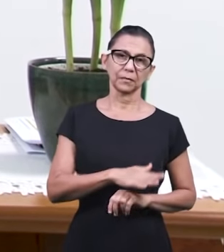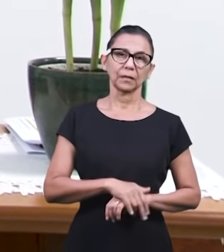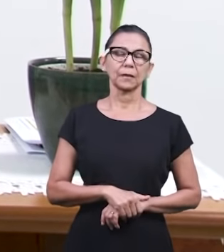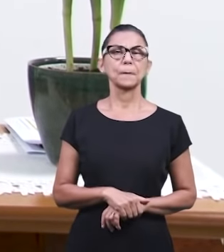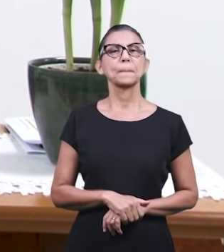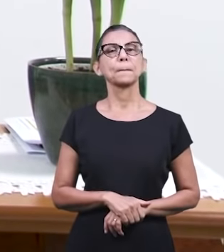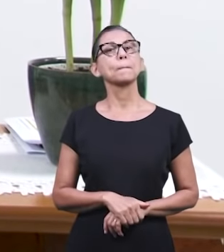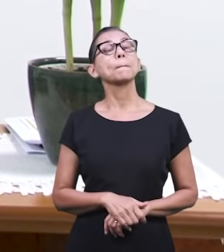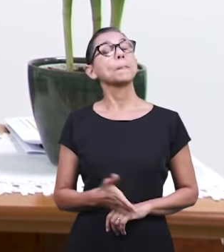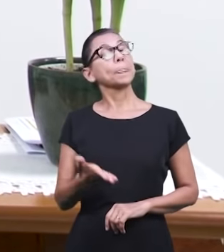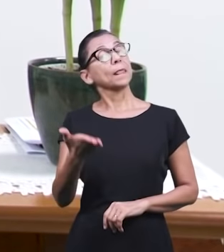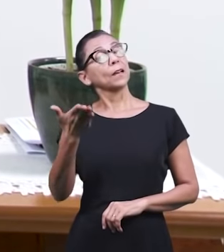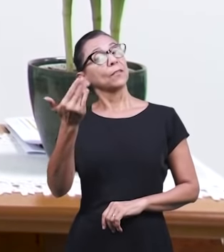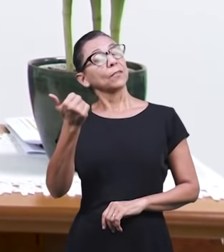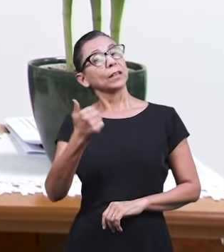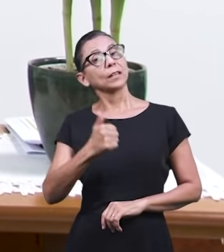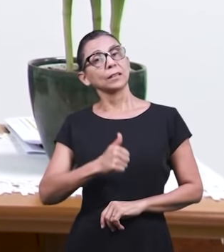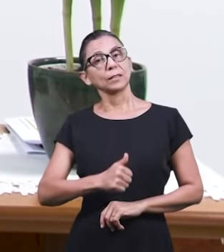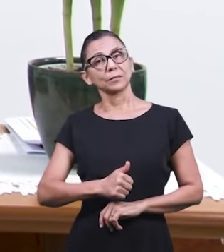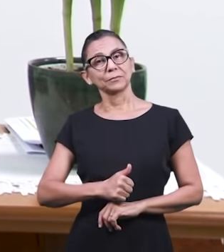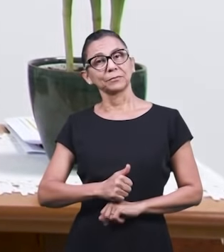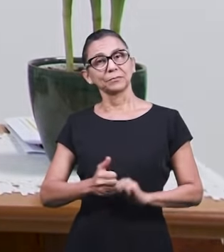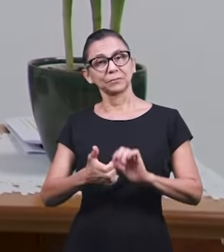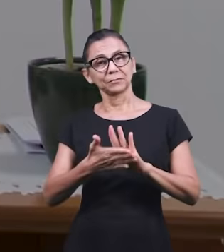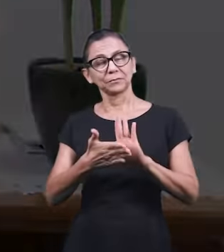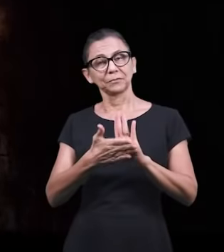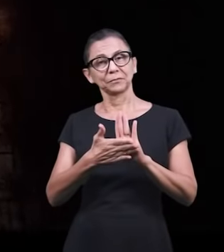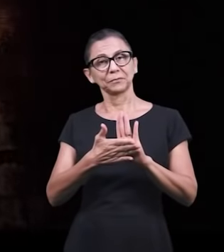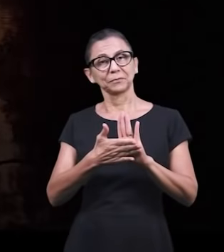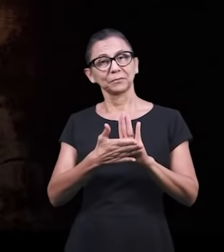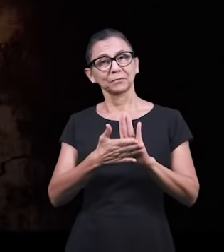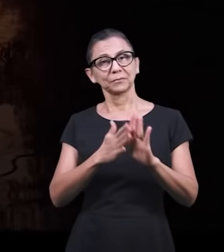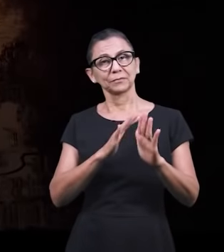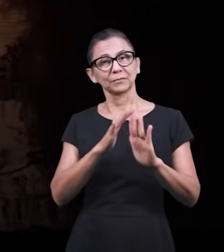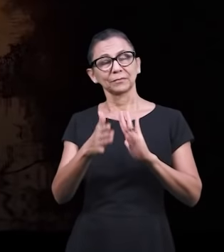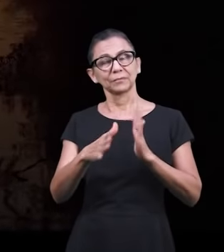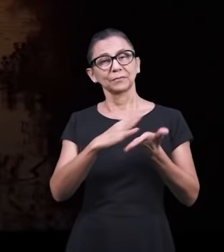Senhor. Cante em sua casa, acompanhe este louvor.